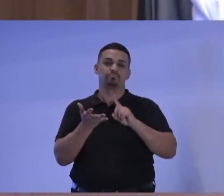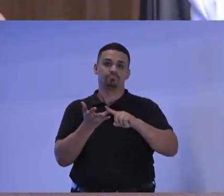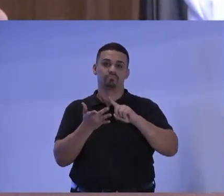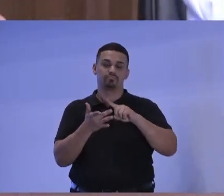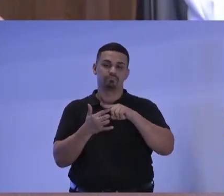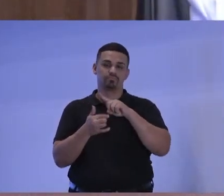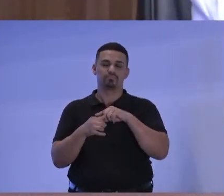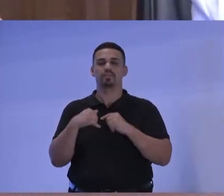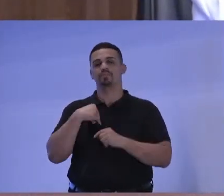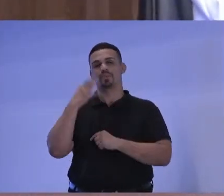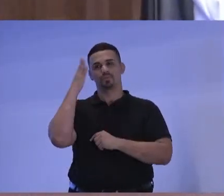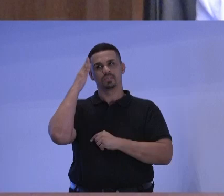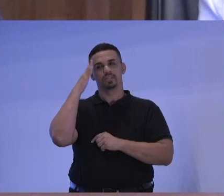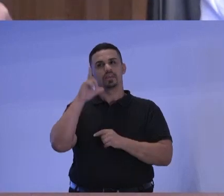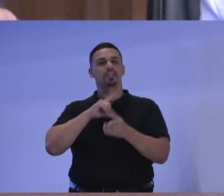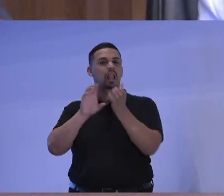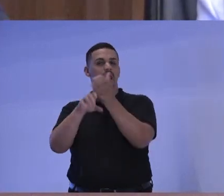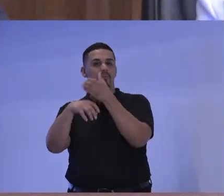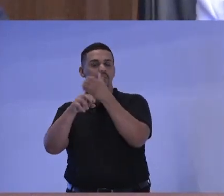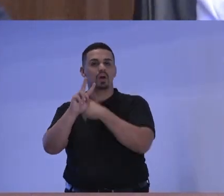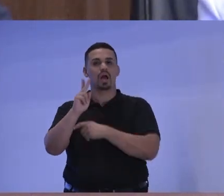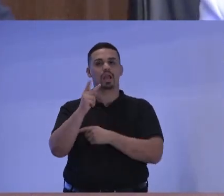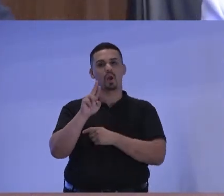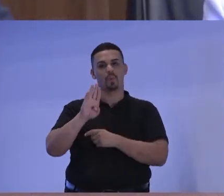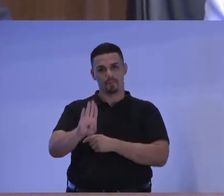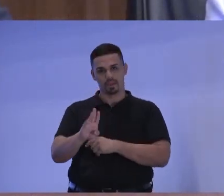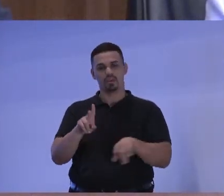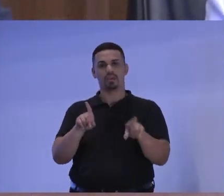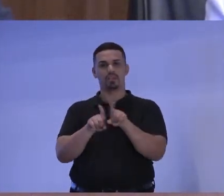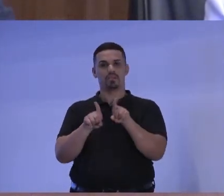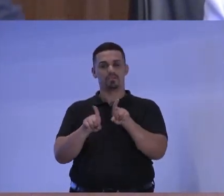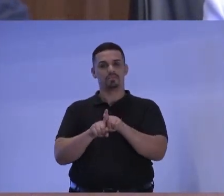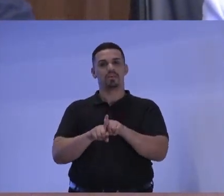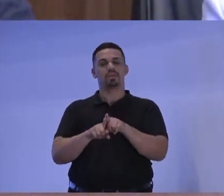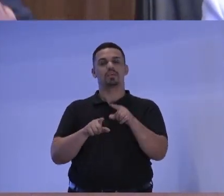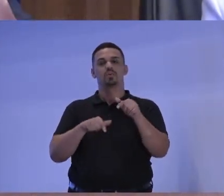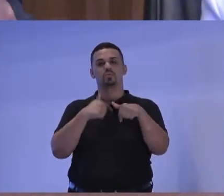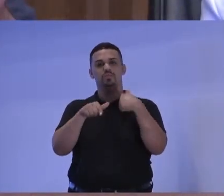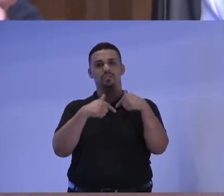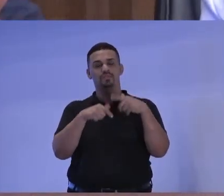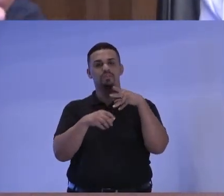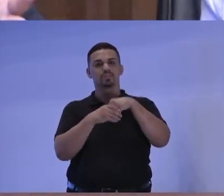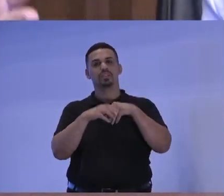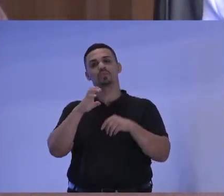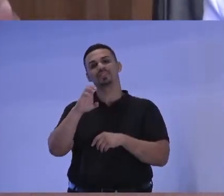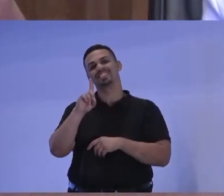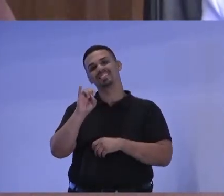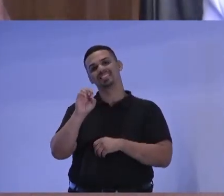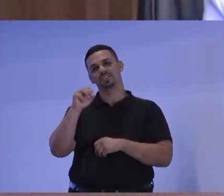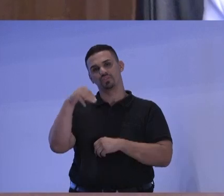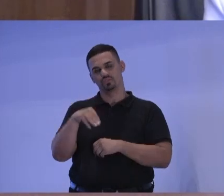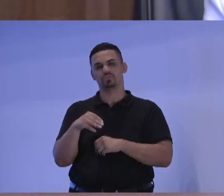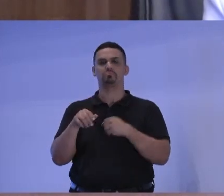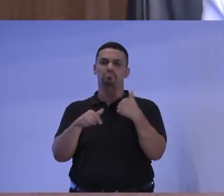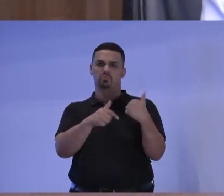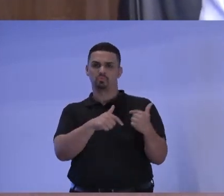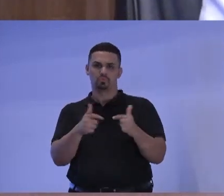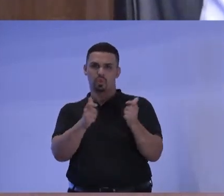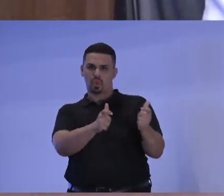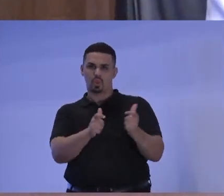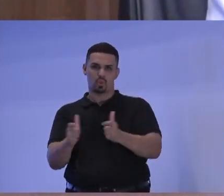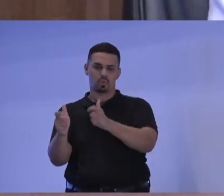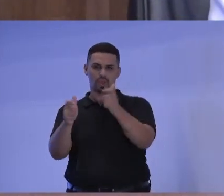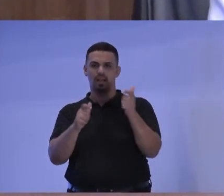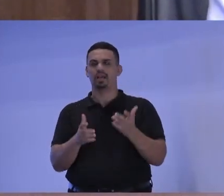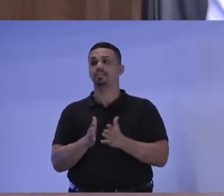HUB, o do Agarran desde 2008, do HUB, e o ambulatório, o serviço dentro do CEDIM, que ali são múltiplos serviços, na